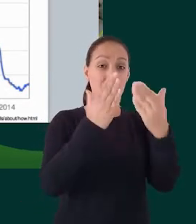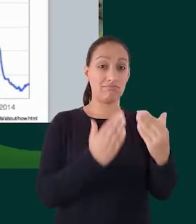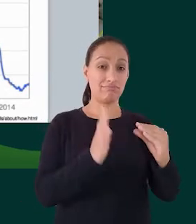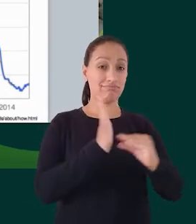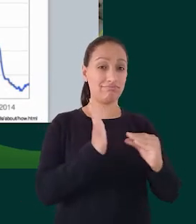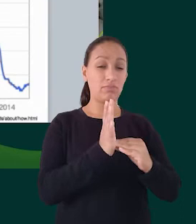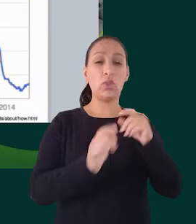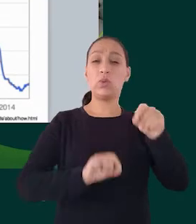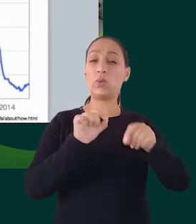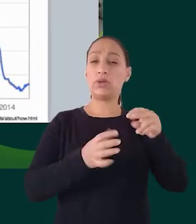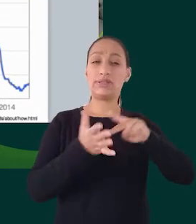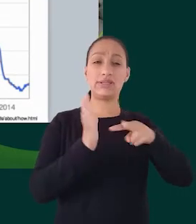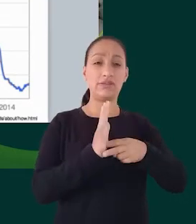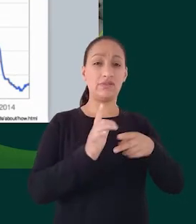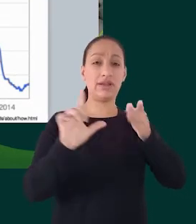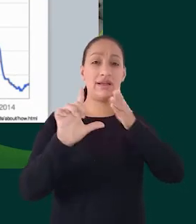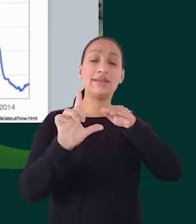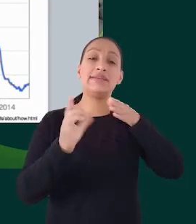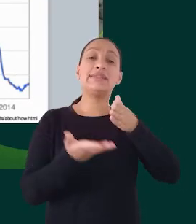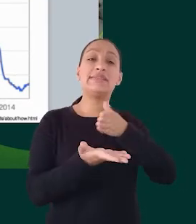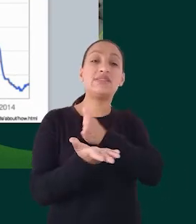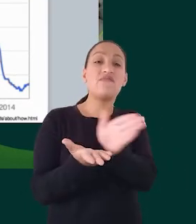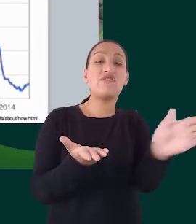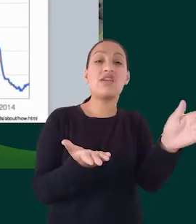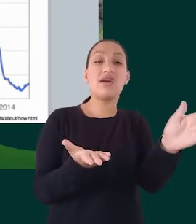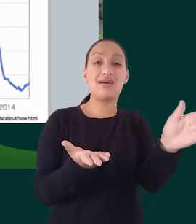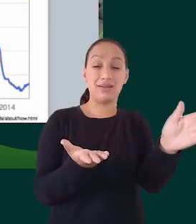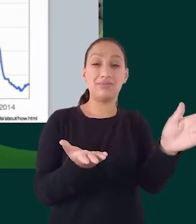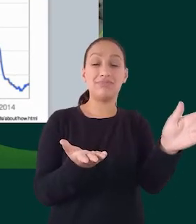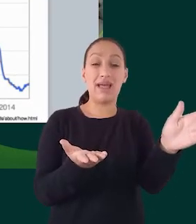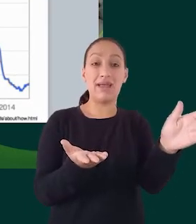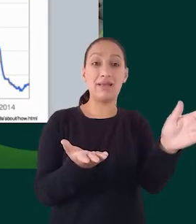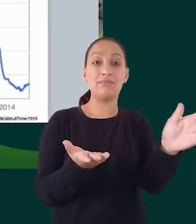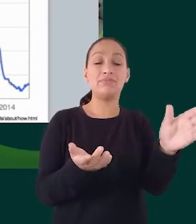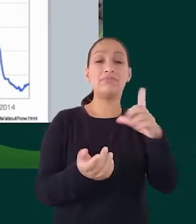desviar do essencial, é